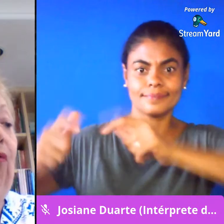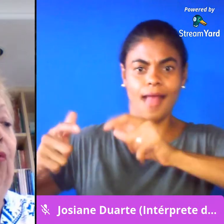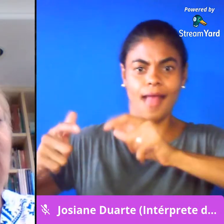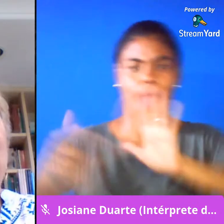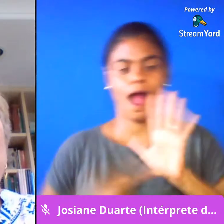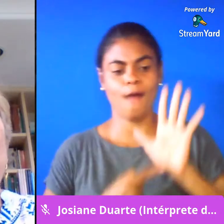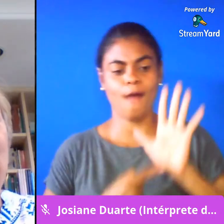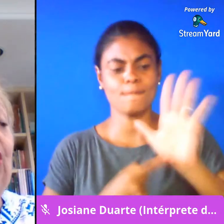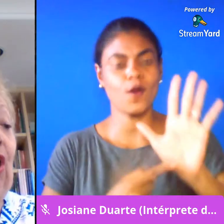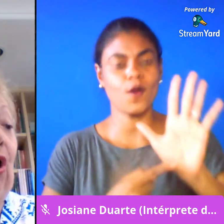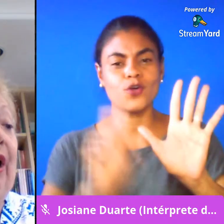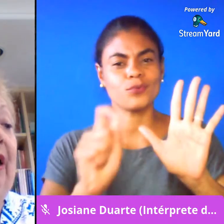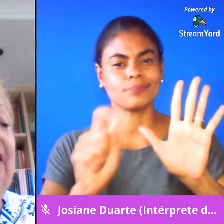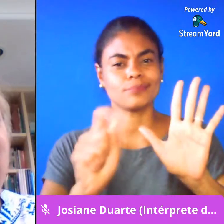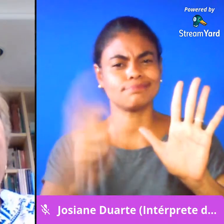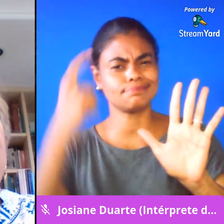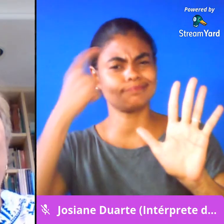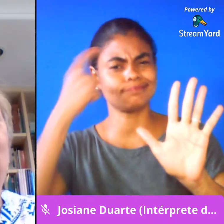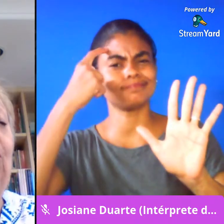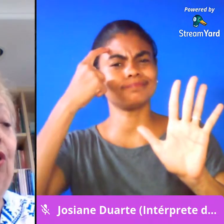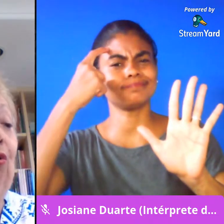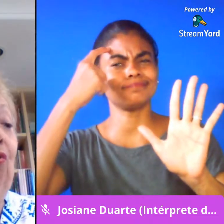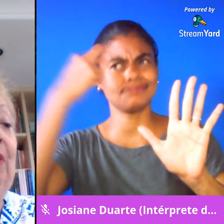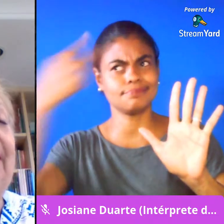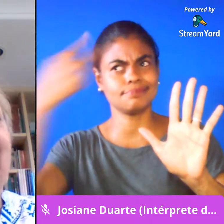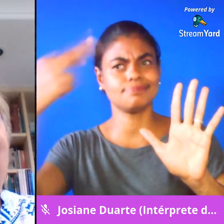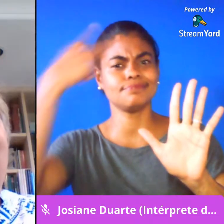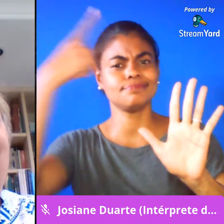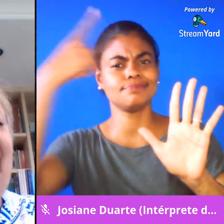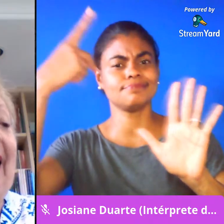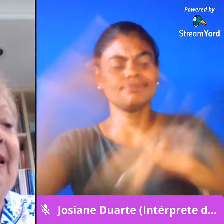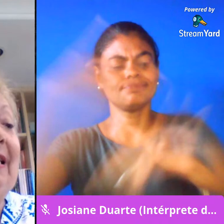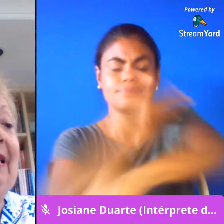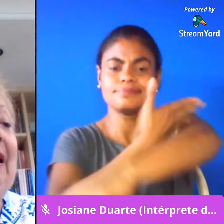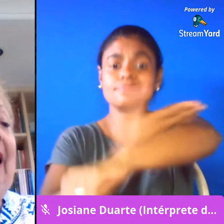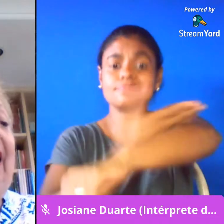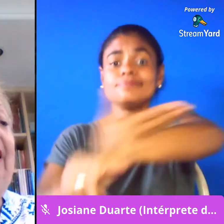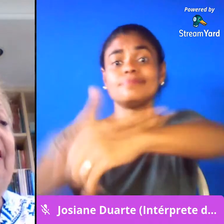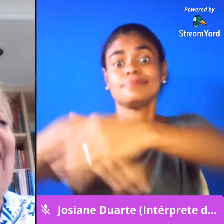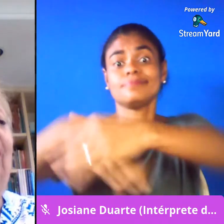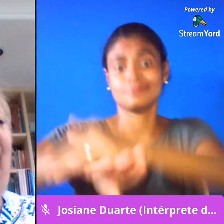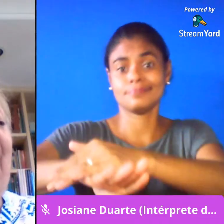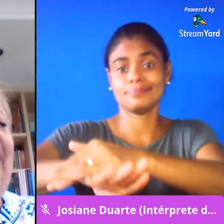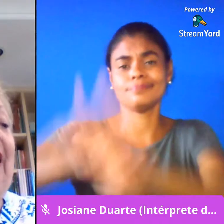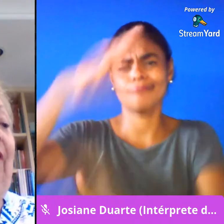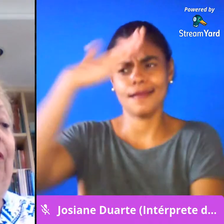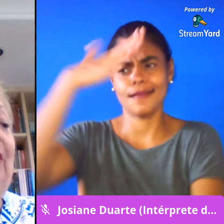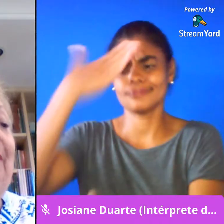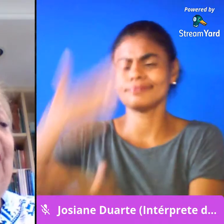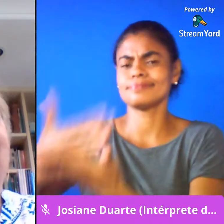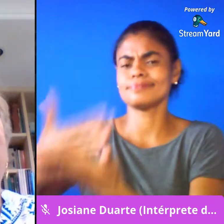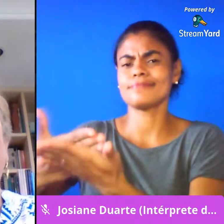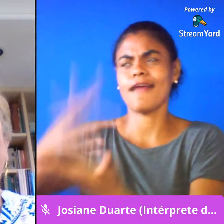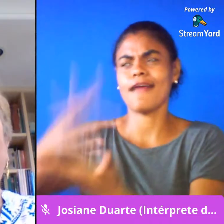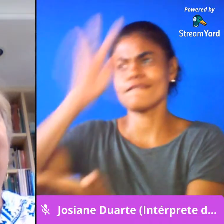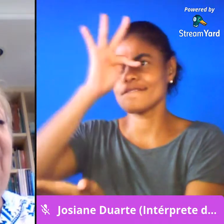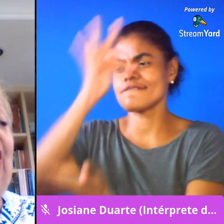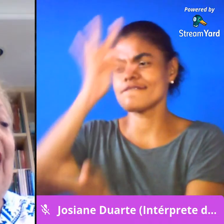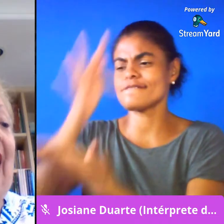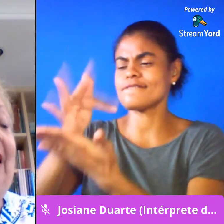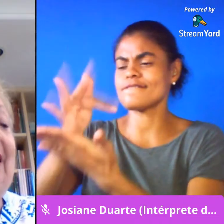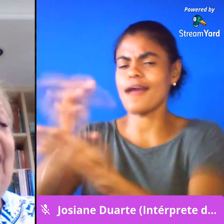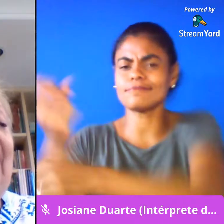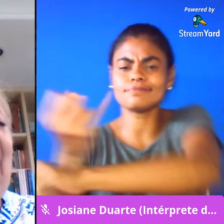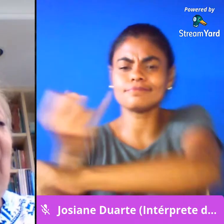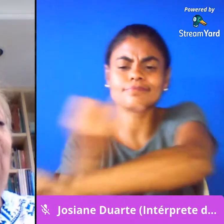de um povo, sua história, seus costumes, crenças, estados afetivos,